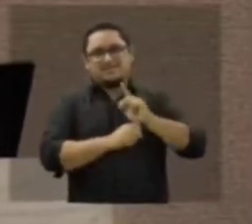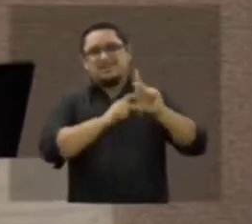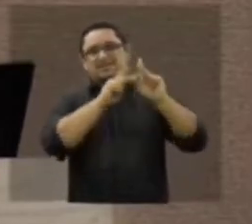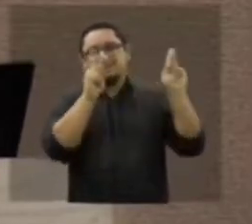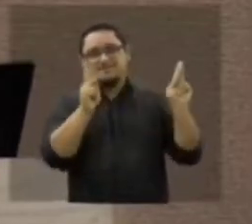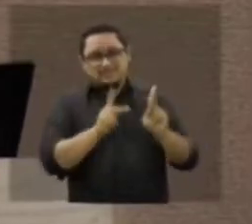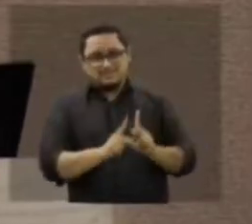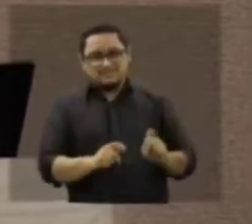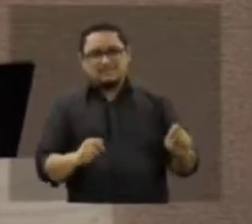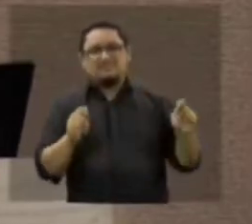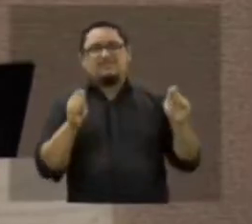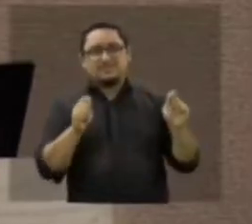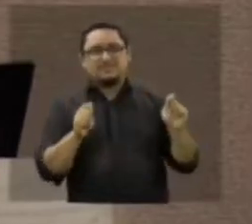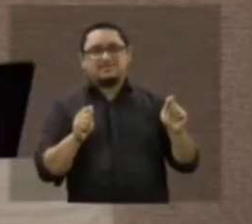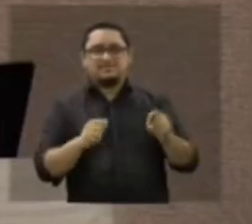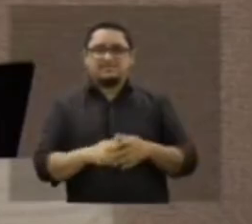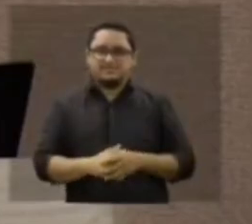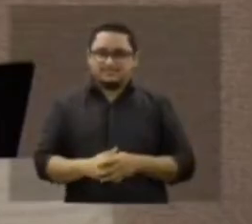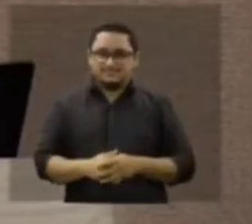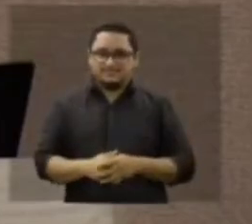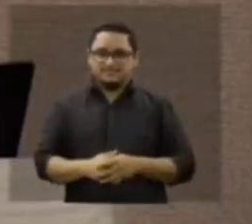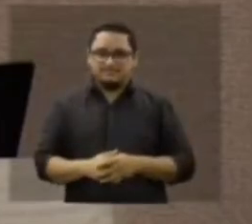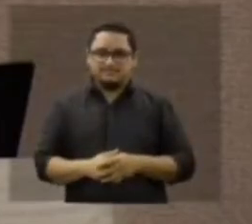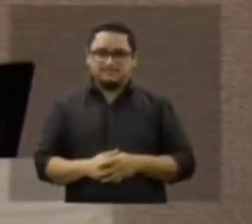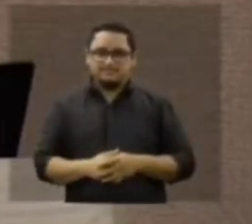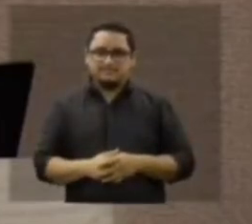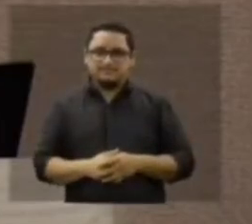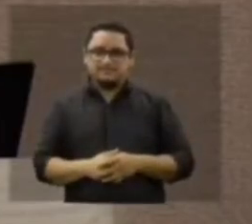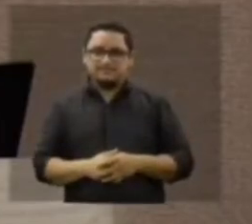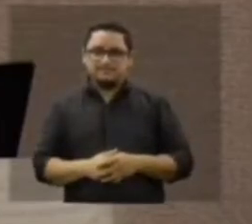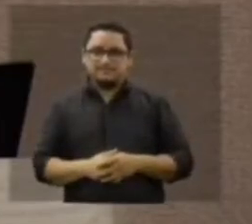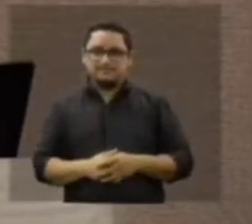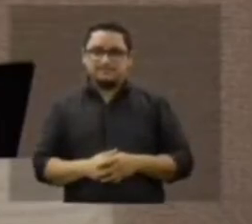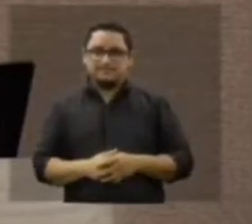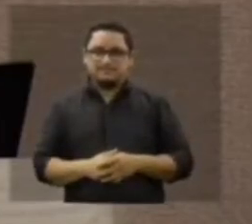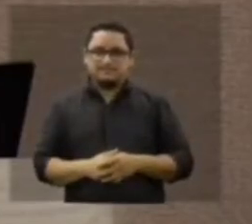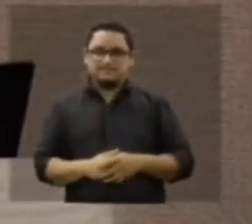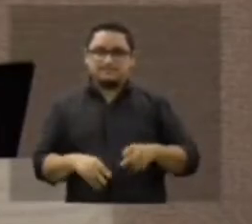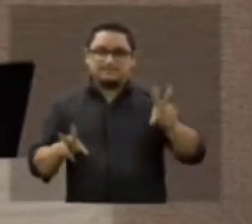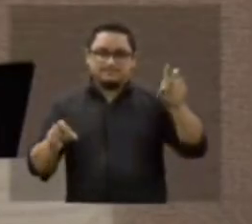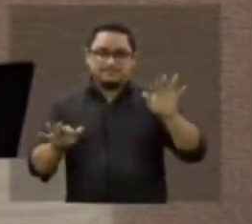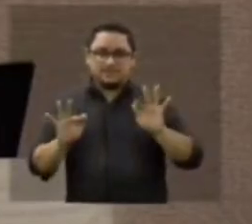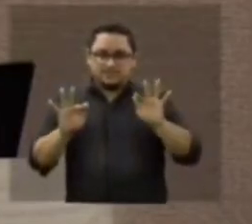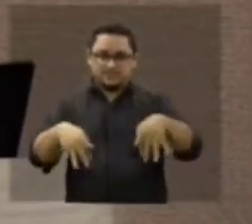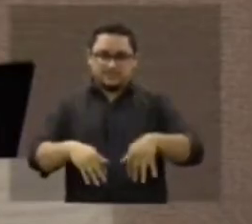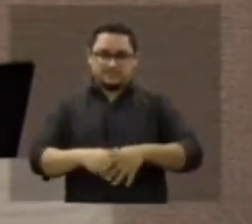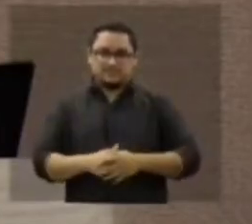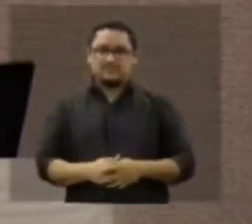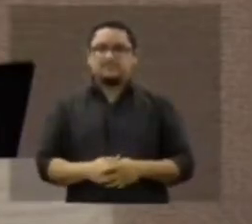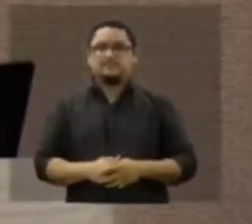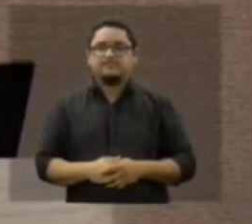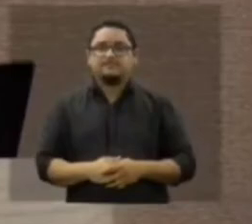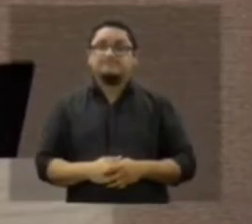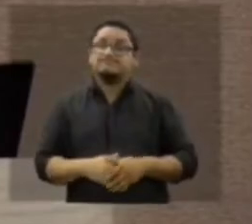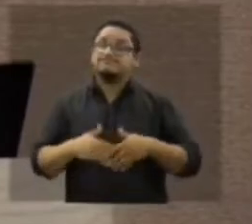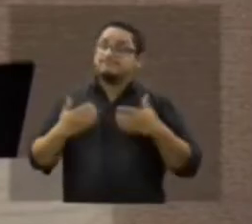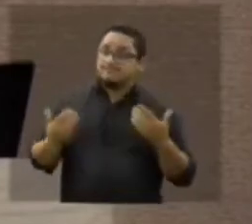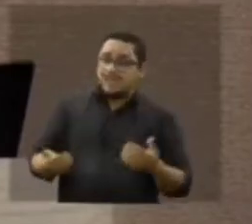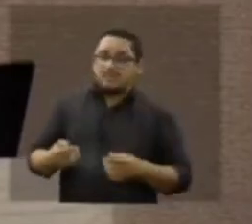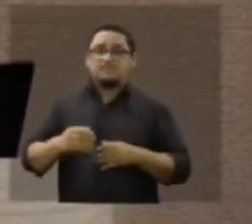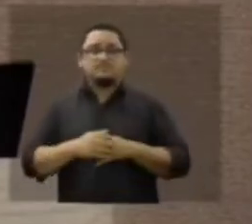desejada paz Shalom Presidente eu encerro dizendo algo que os brasileiros sempre dizem na direção de